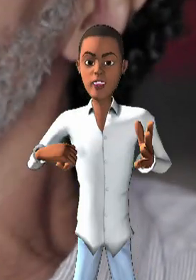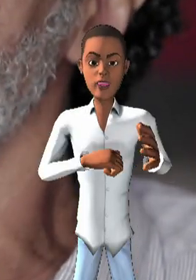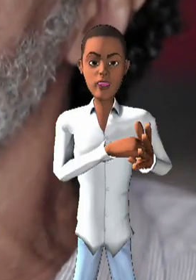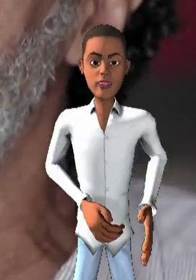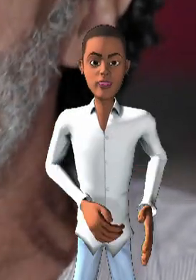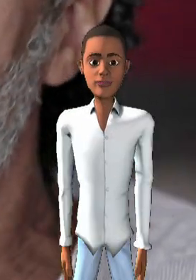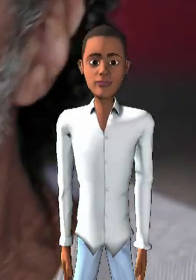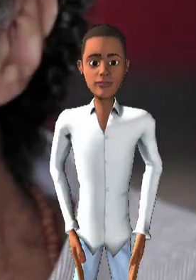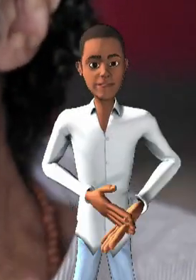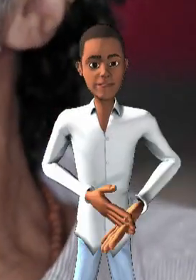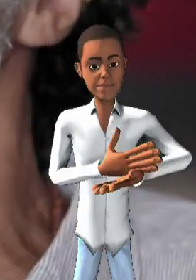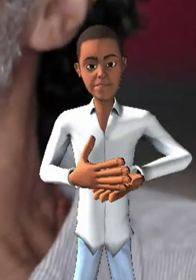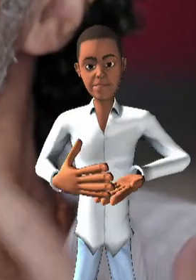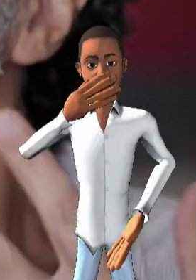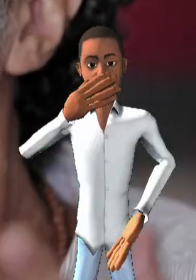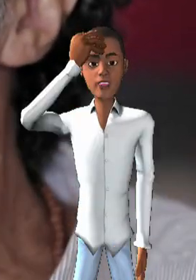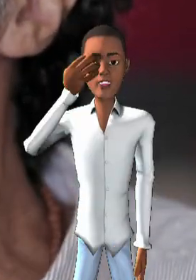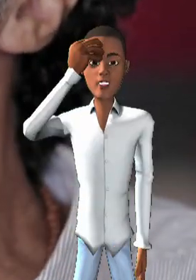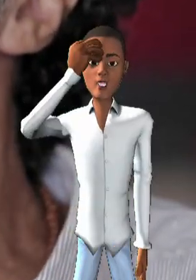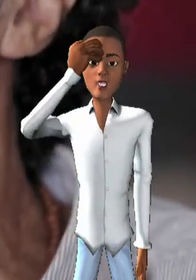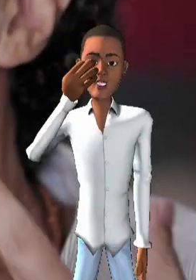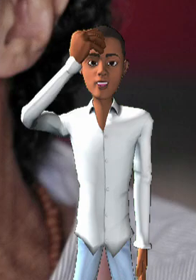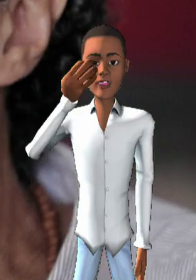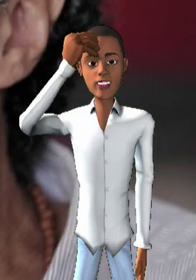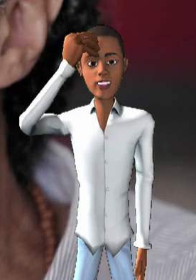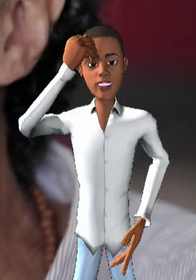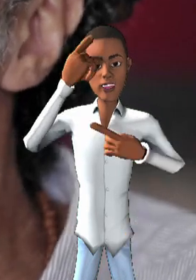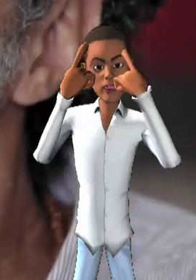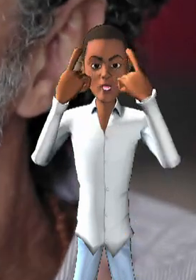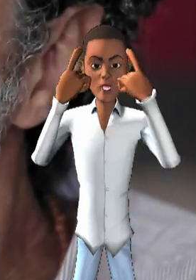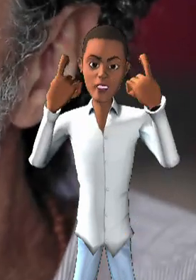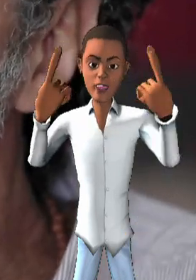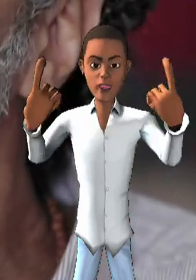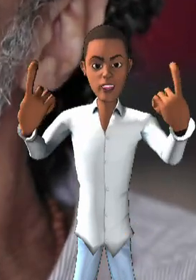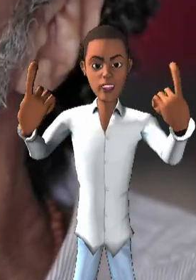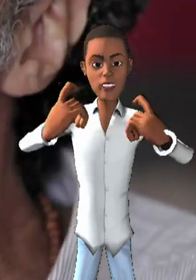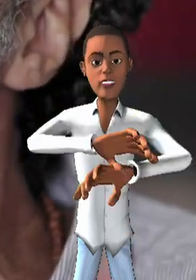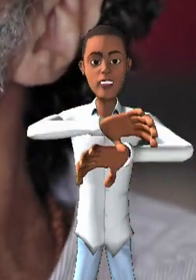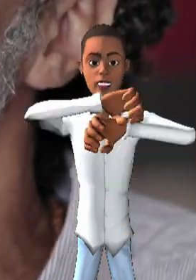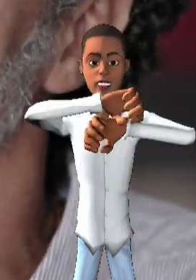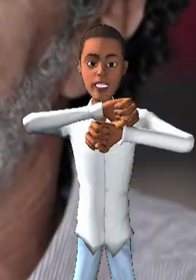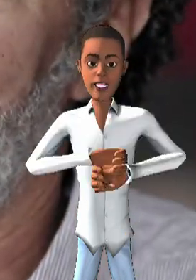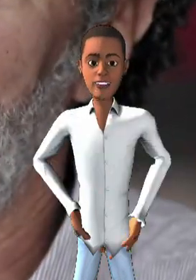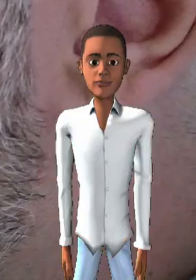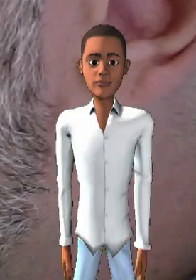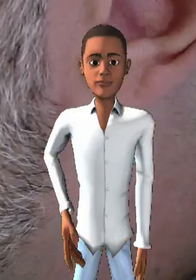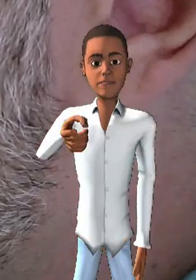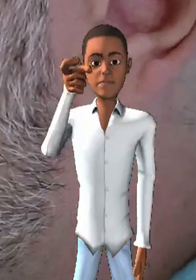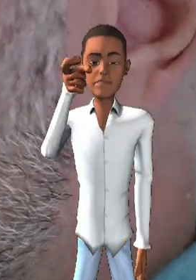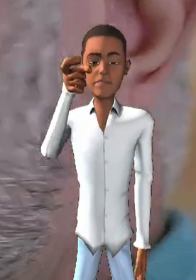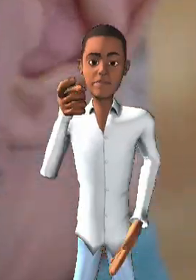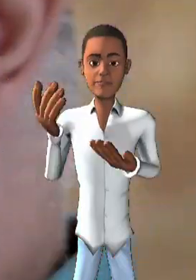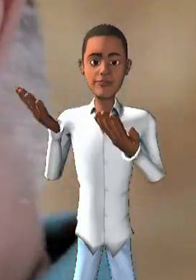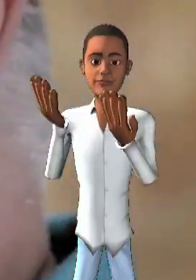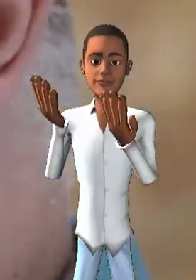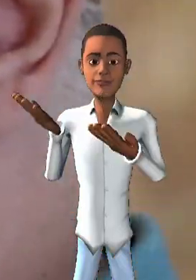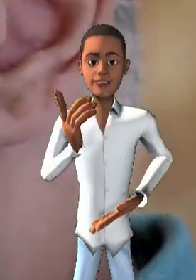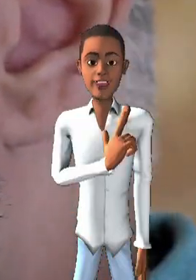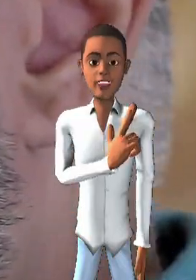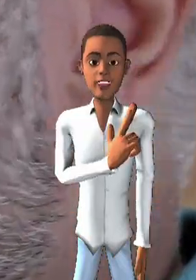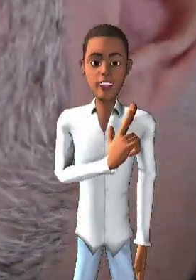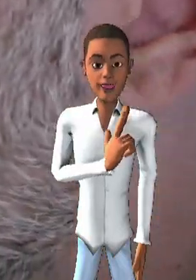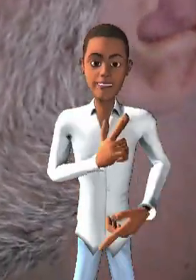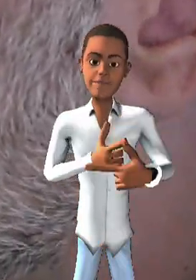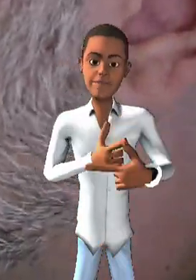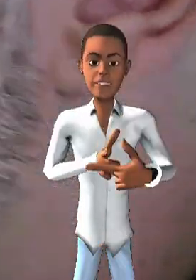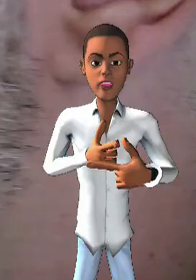no braço. E você já começa a cultivar dentro do sujeito também uma cultura de violência. Se a gente pega os adolescentes em conflito com a